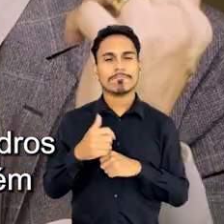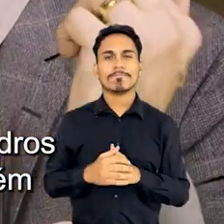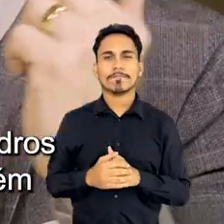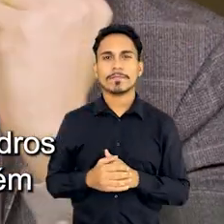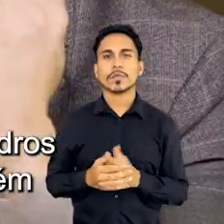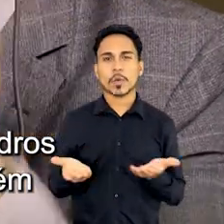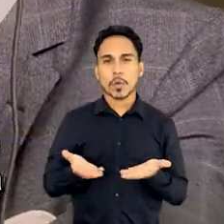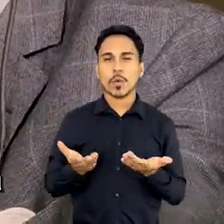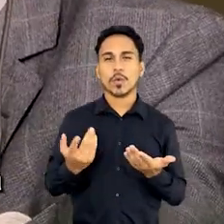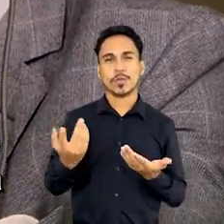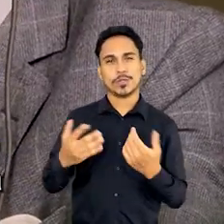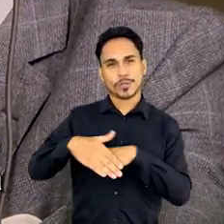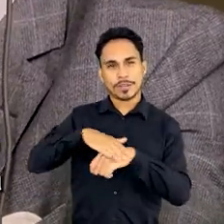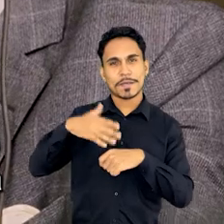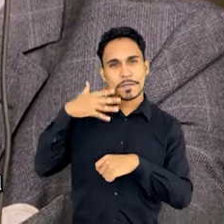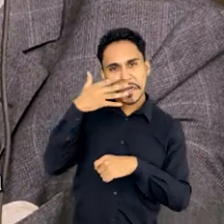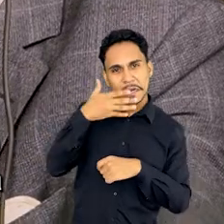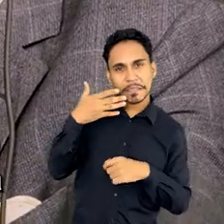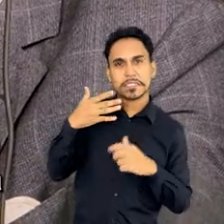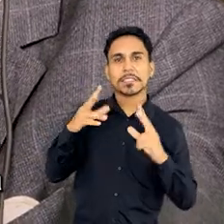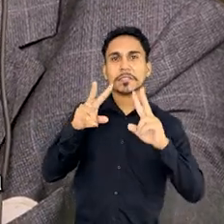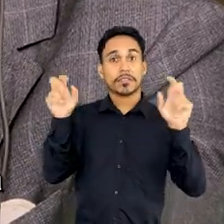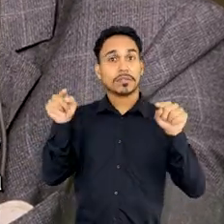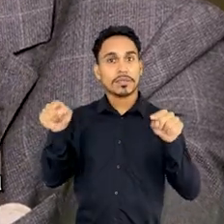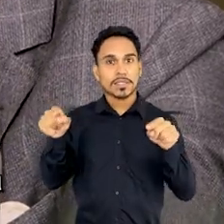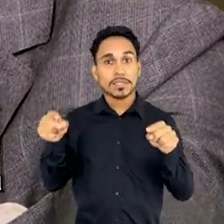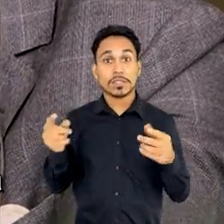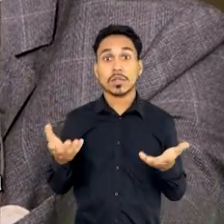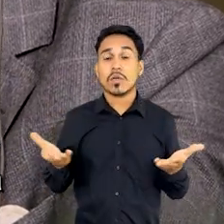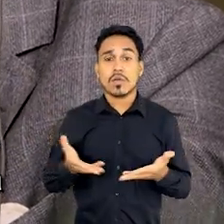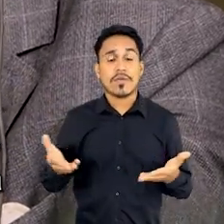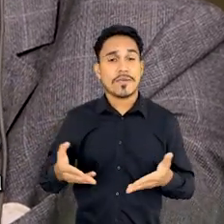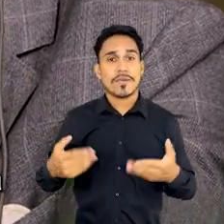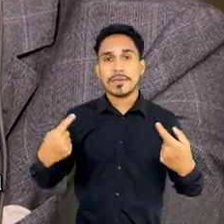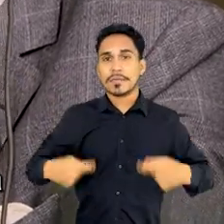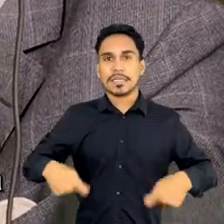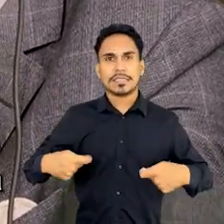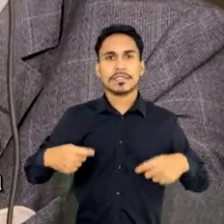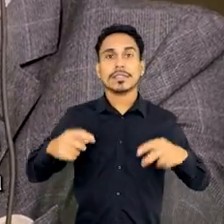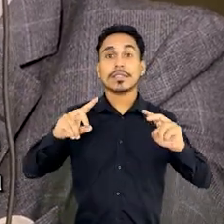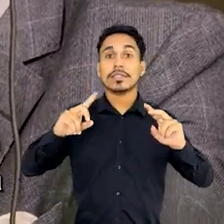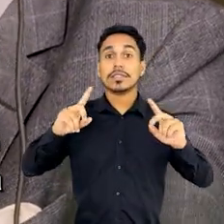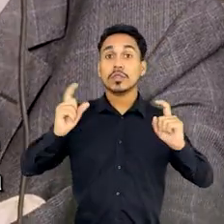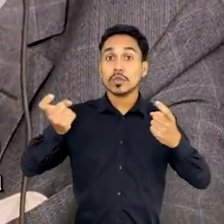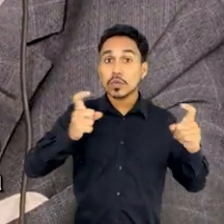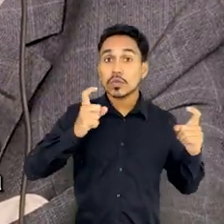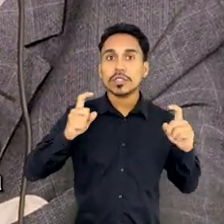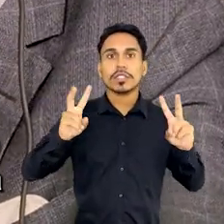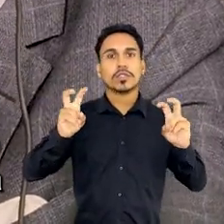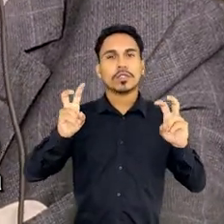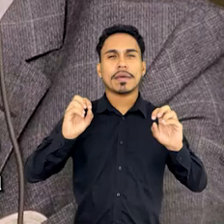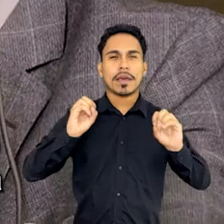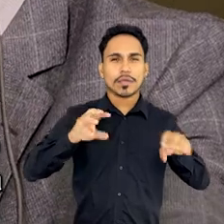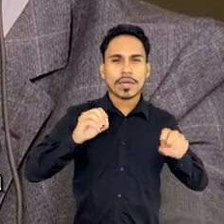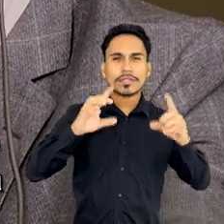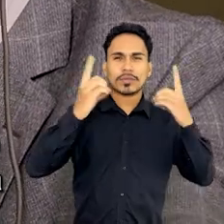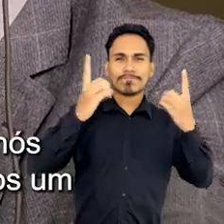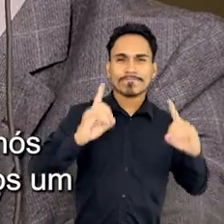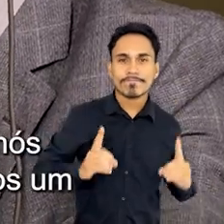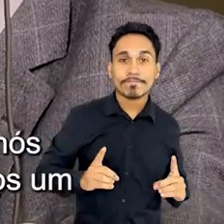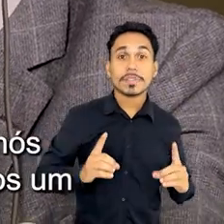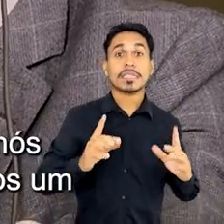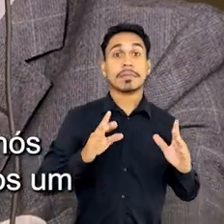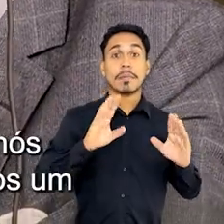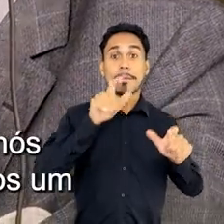falávamos muito nisso hoje também na nossa conversa eh o que se demanda hoje para discutir gênero eh Educação Especial